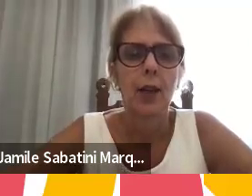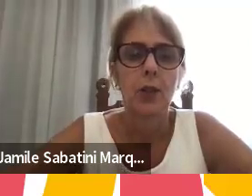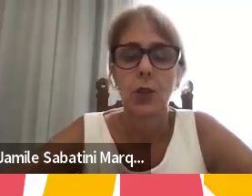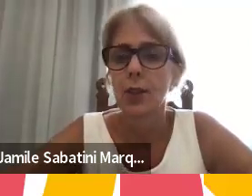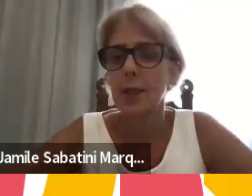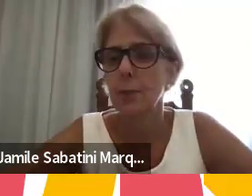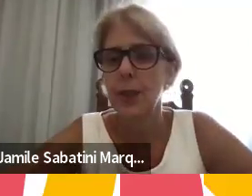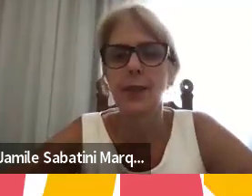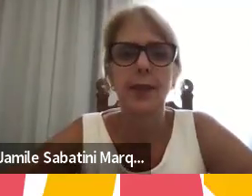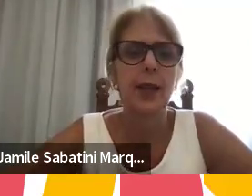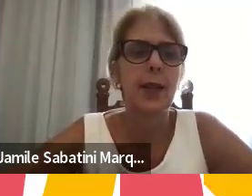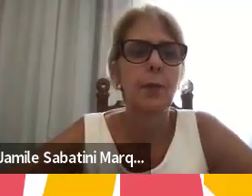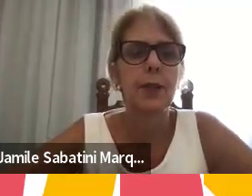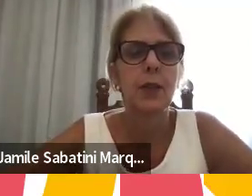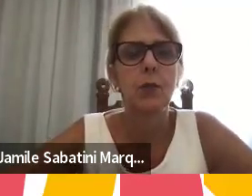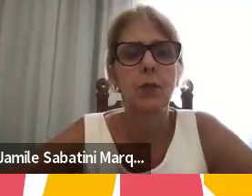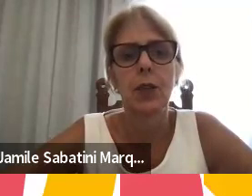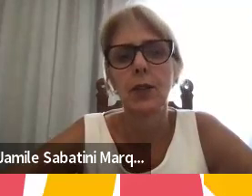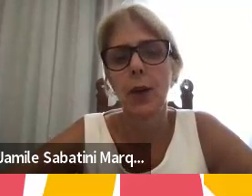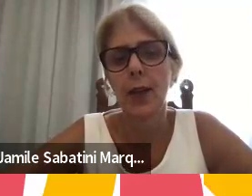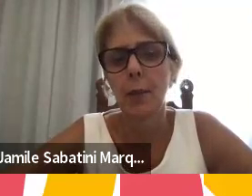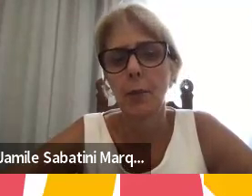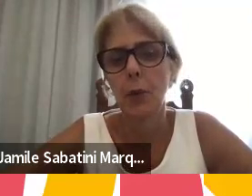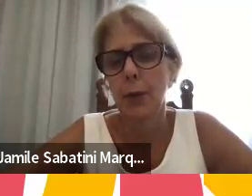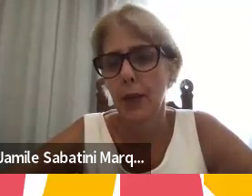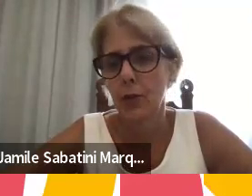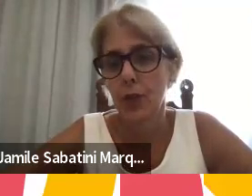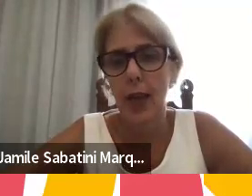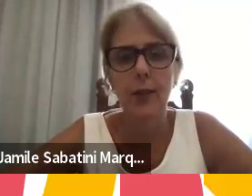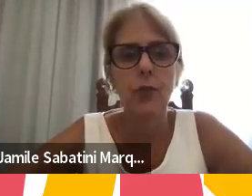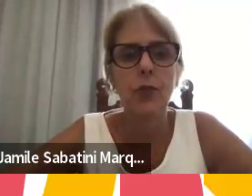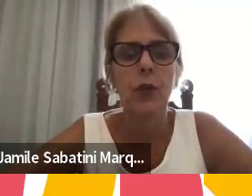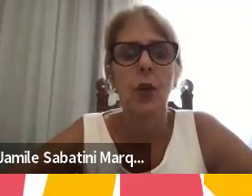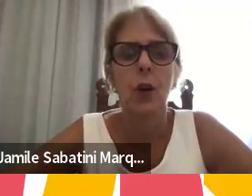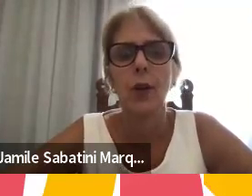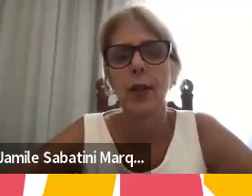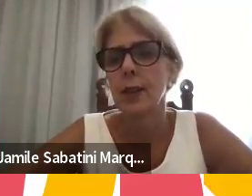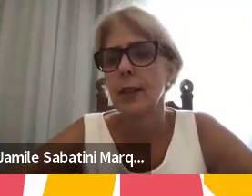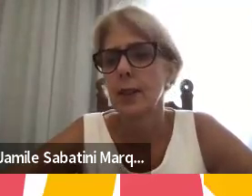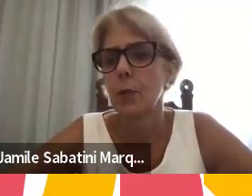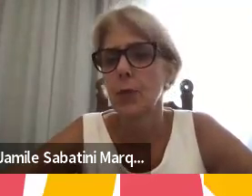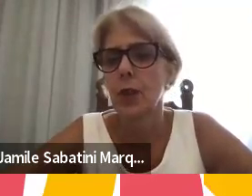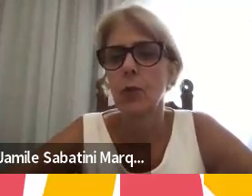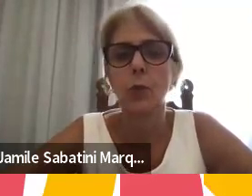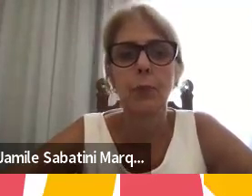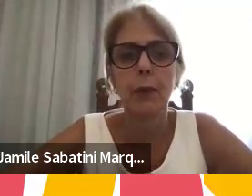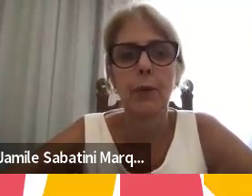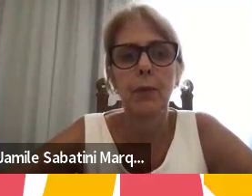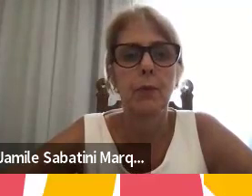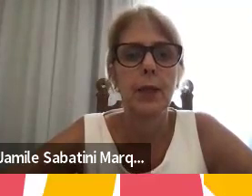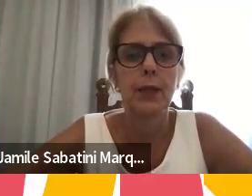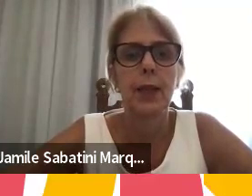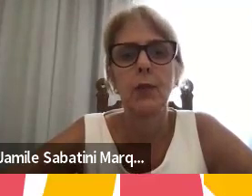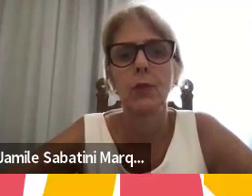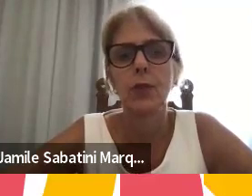Hoje as nossas empresas elas representam 240 mil empregos diretos, 85% do